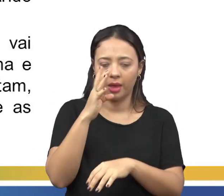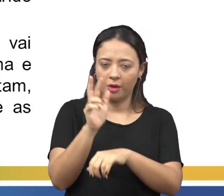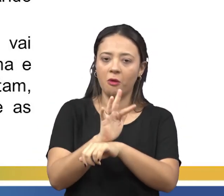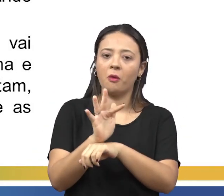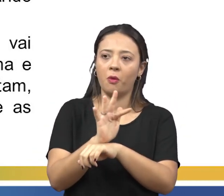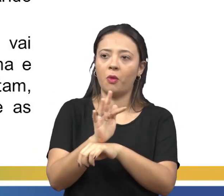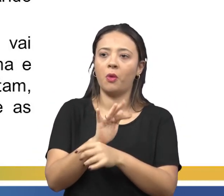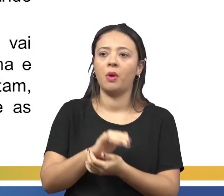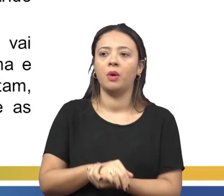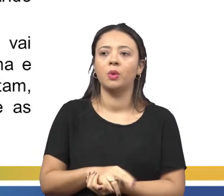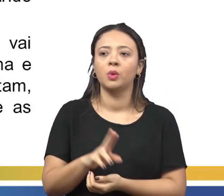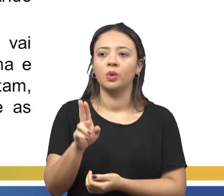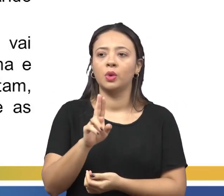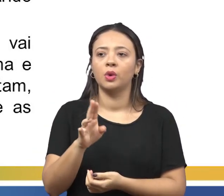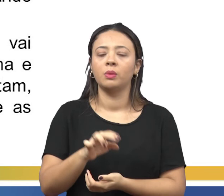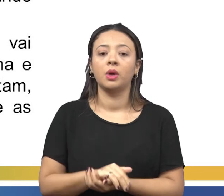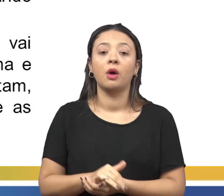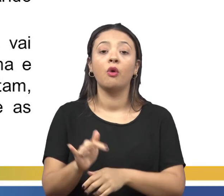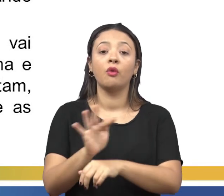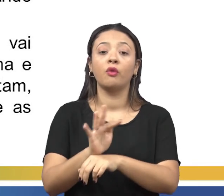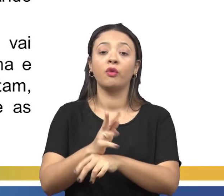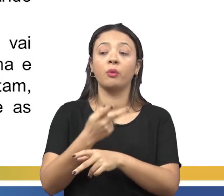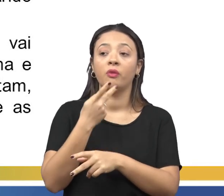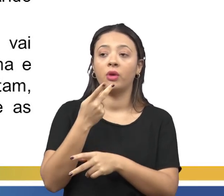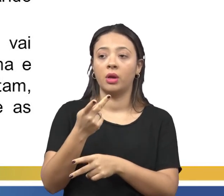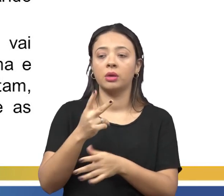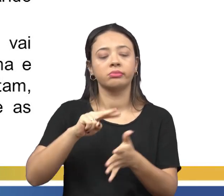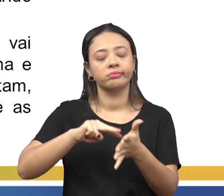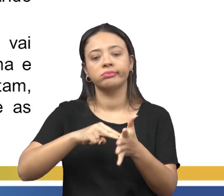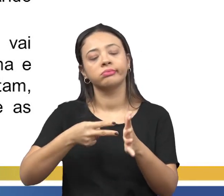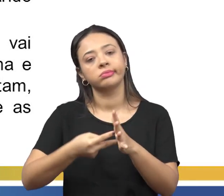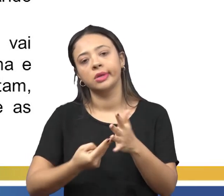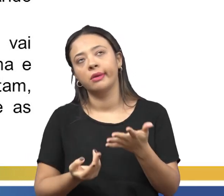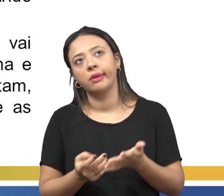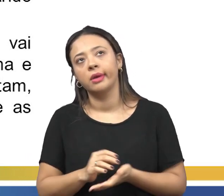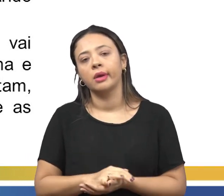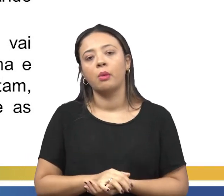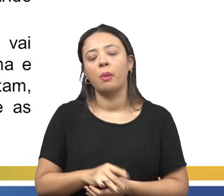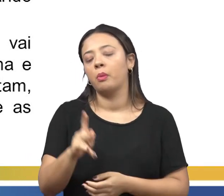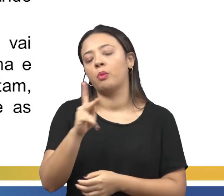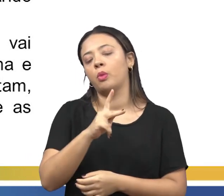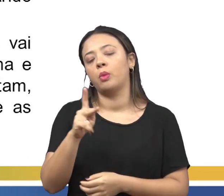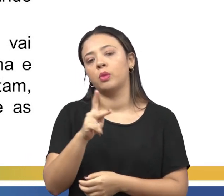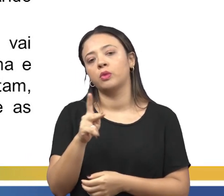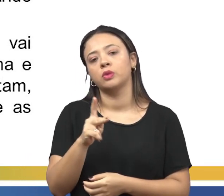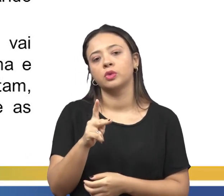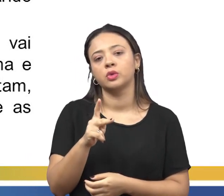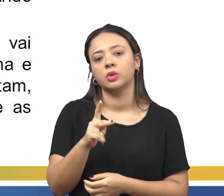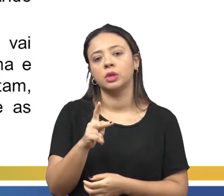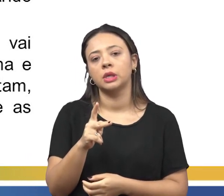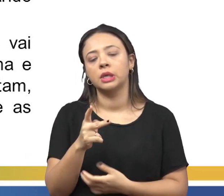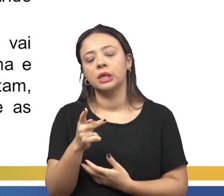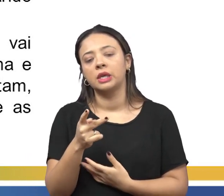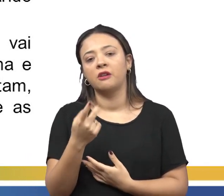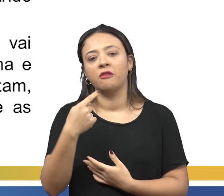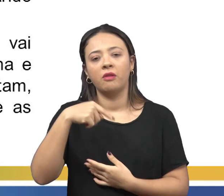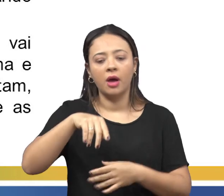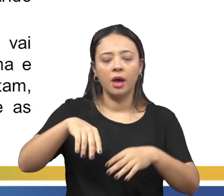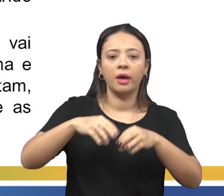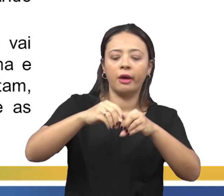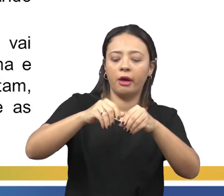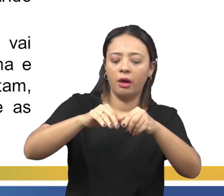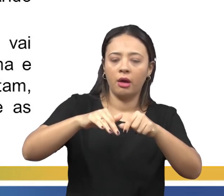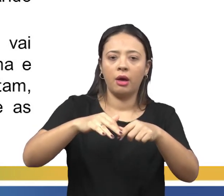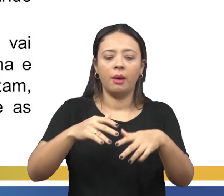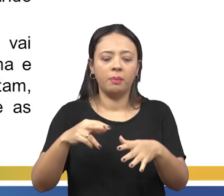aí. Chama-se O Filme Falado, né? Ela vai tratar de uma história de uma professora que ela atravessa o Mediterrâneo, né,